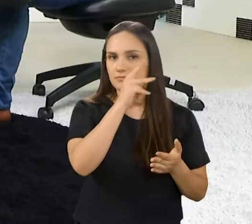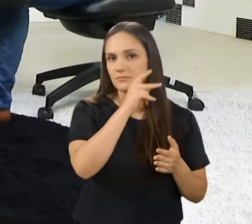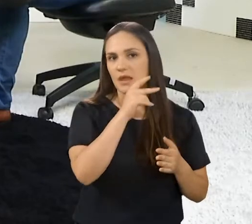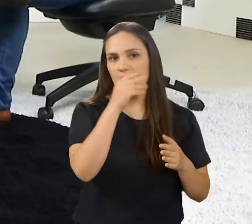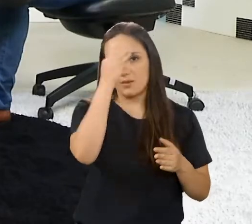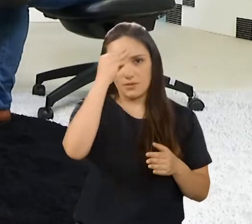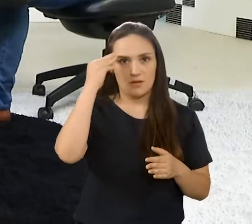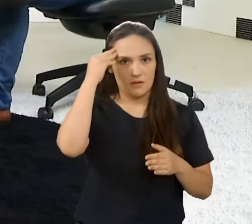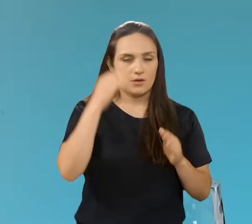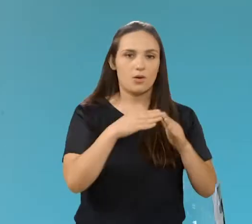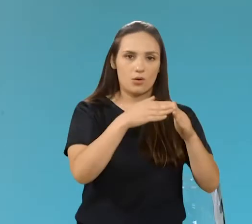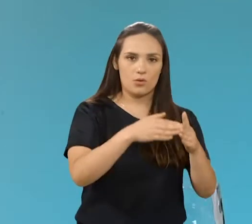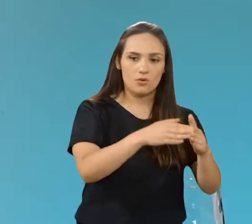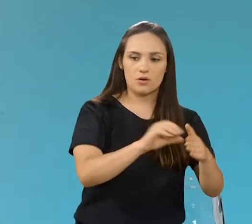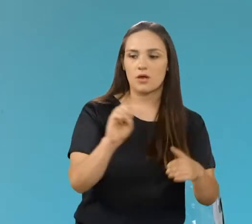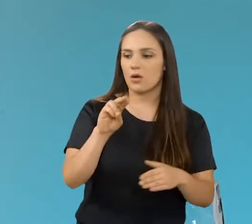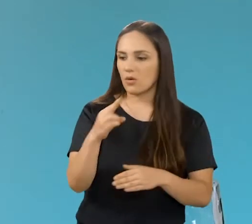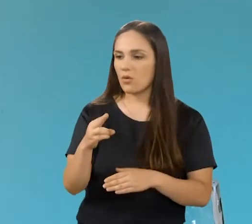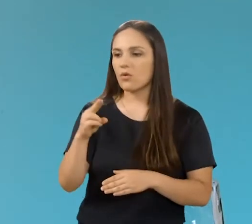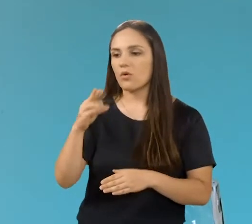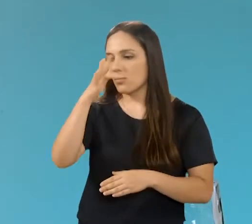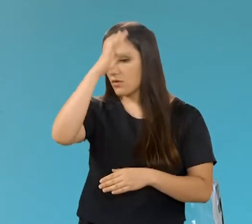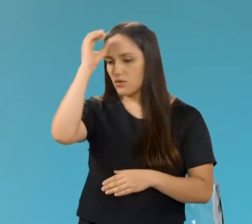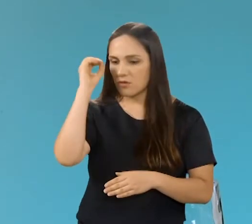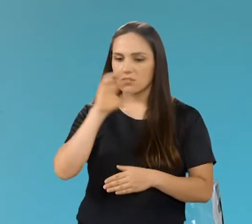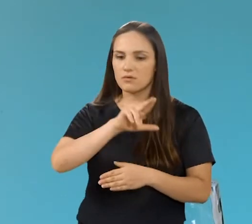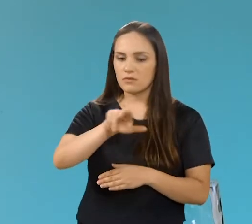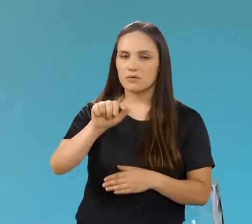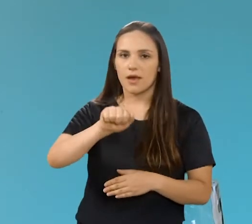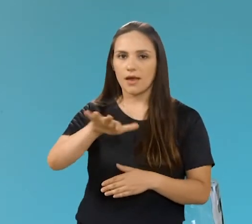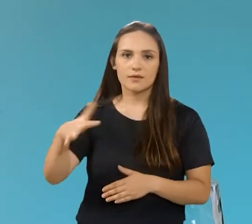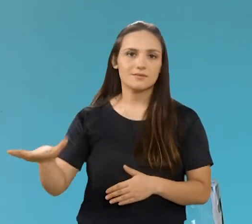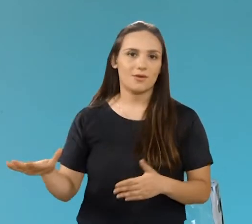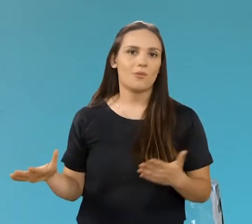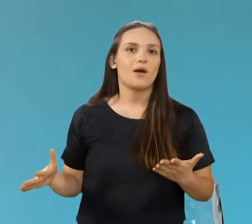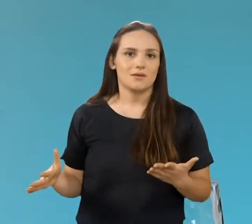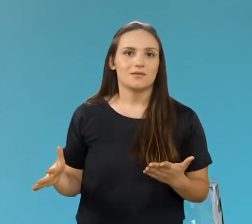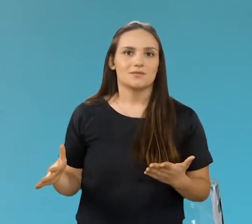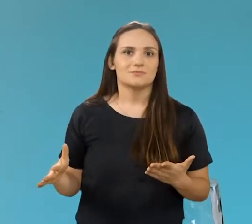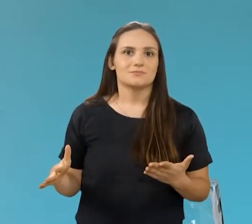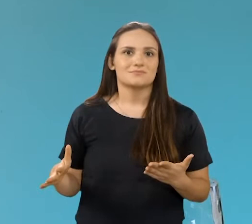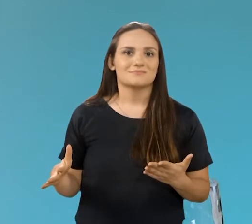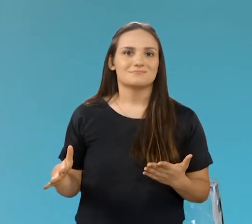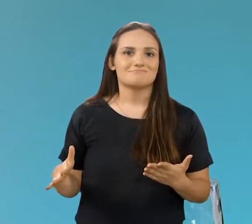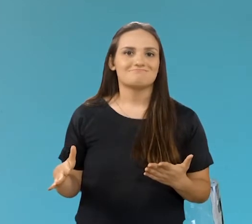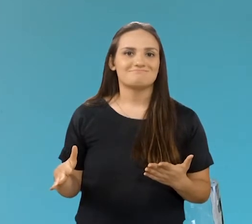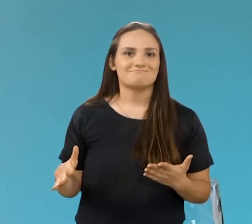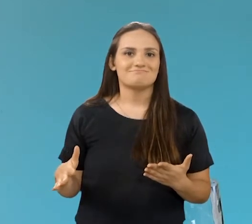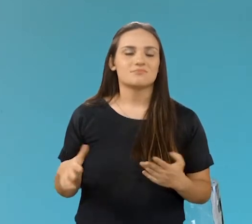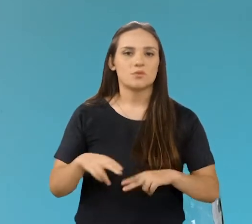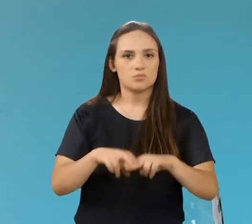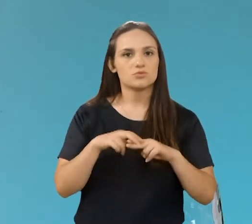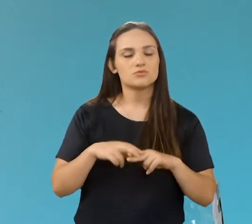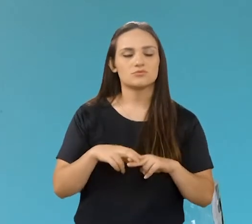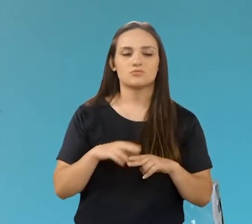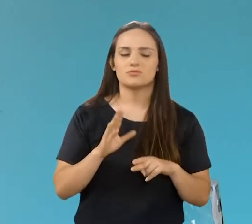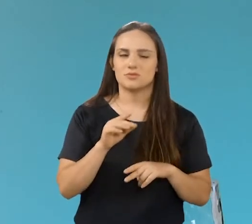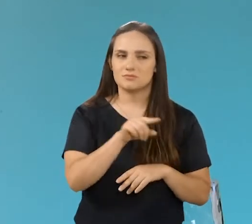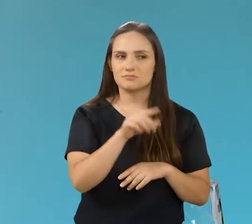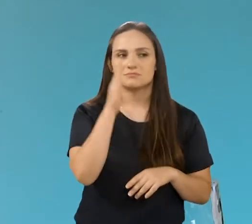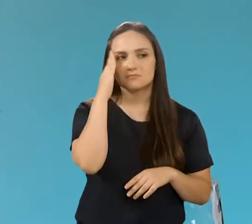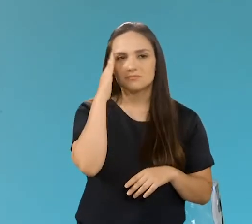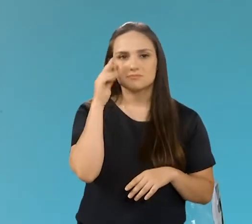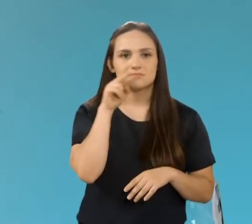de Aquidauana. Então, essas pessoas vivem no dia a dia os efeitos do crime, desse